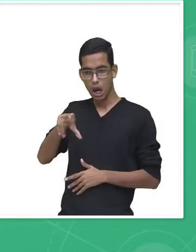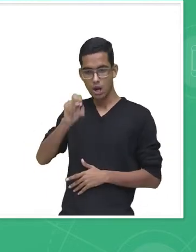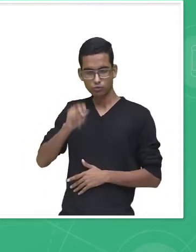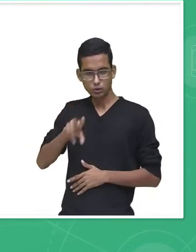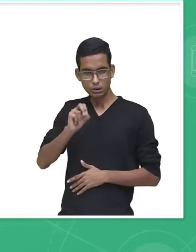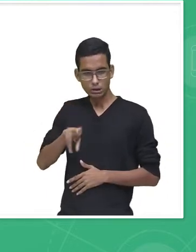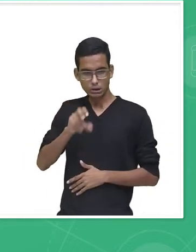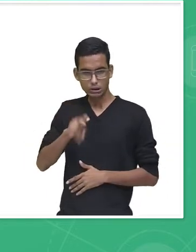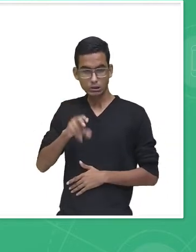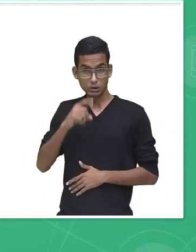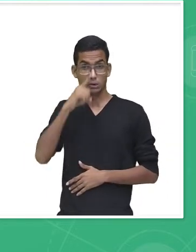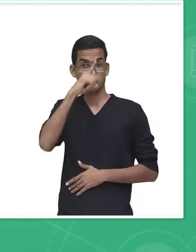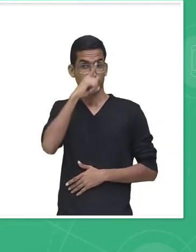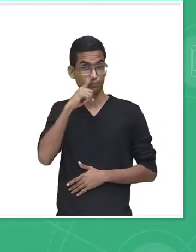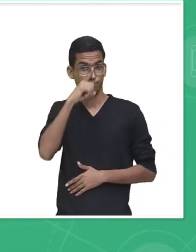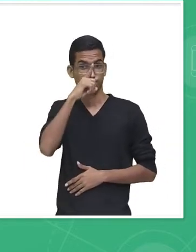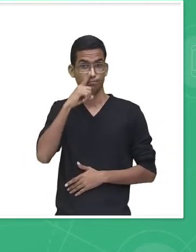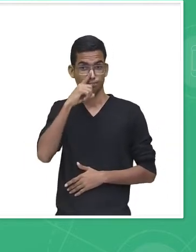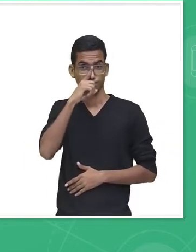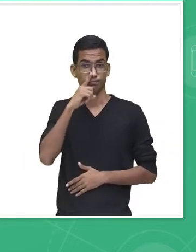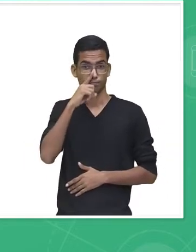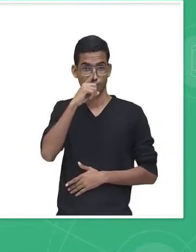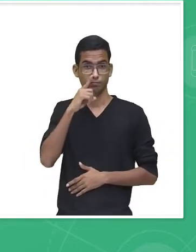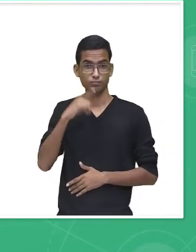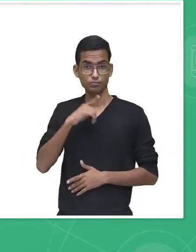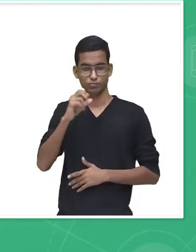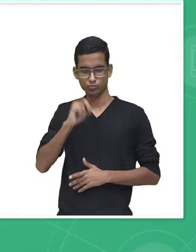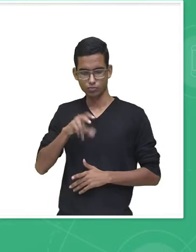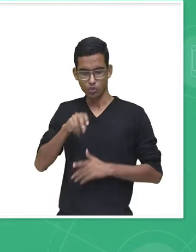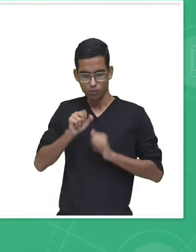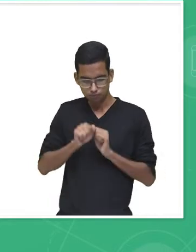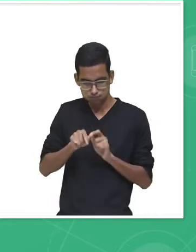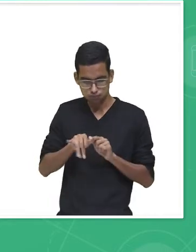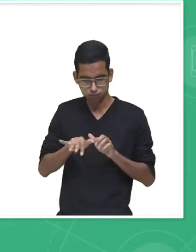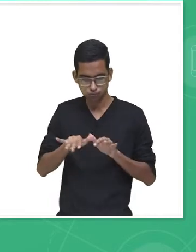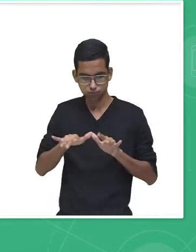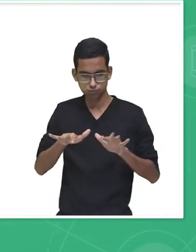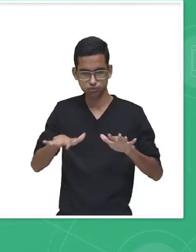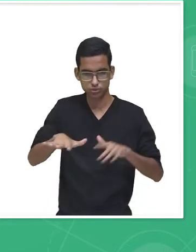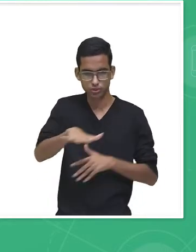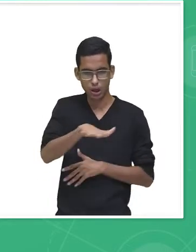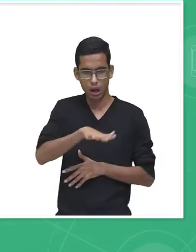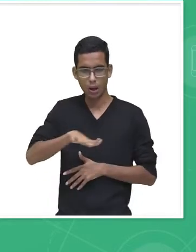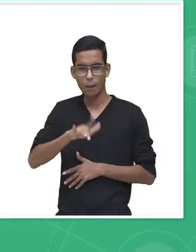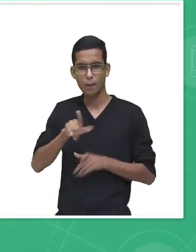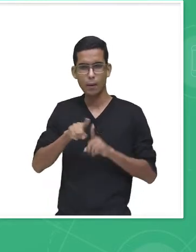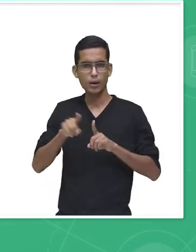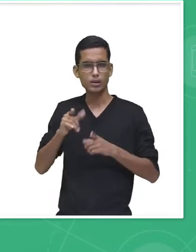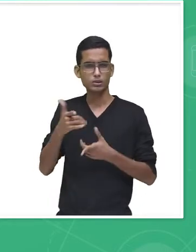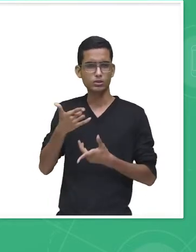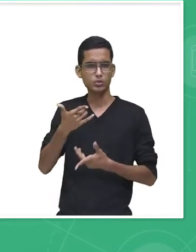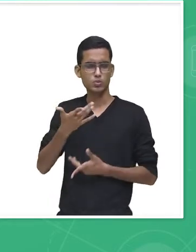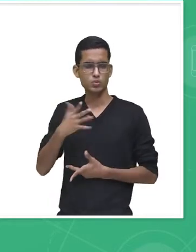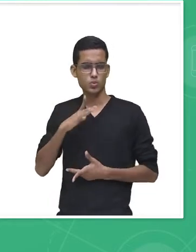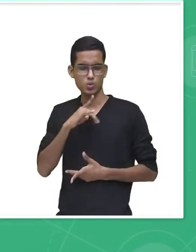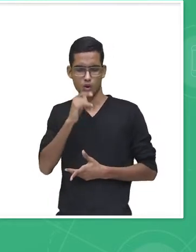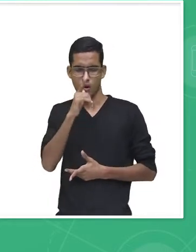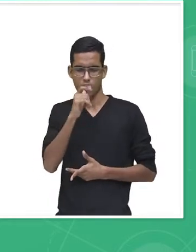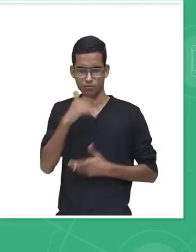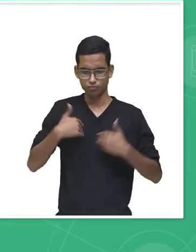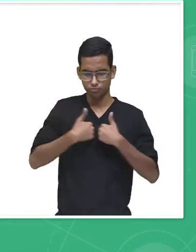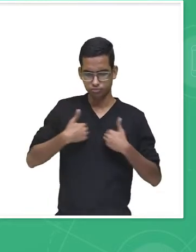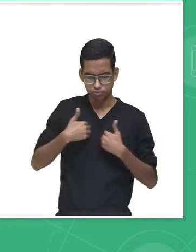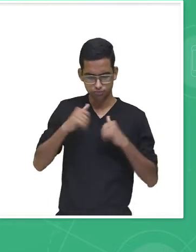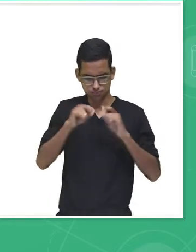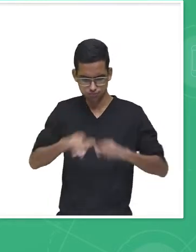é que ela vai ser liberada ali no ambiente e ela não vai prejudicar tanto os animais que ali vivem né no